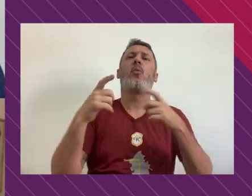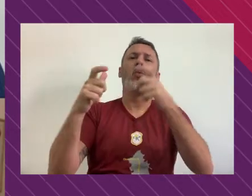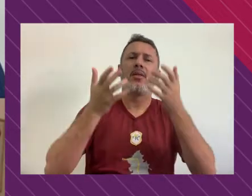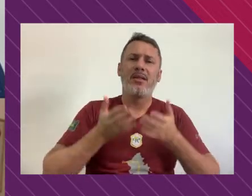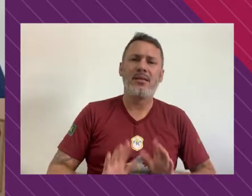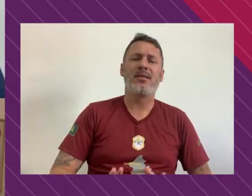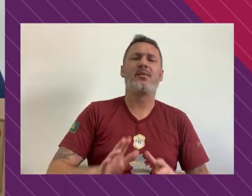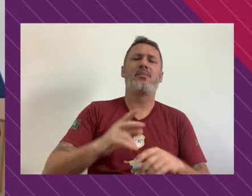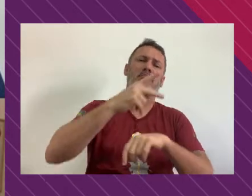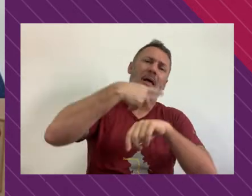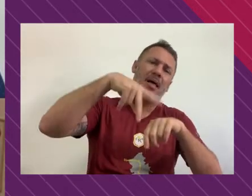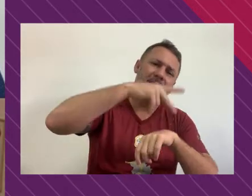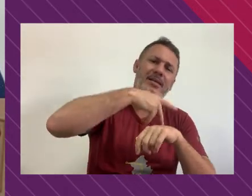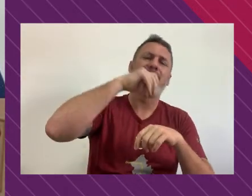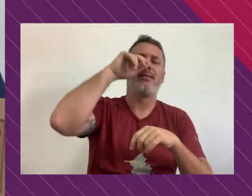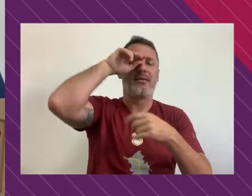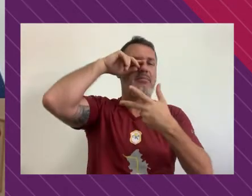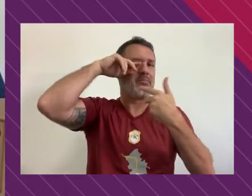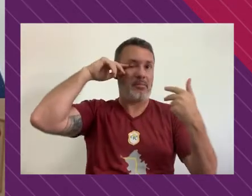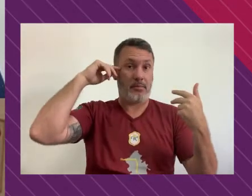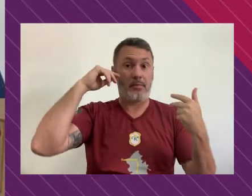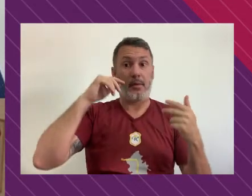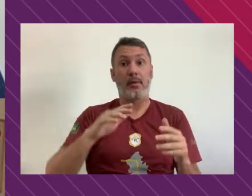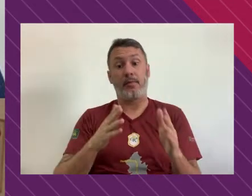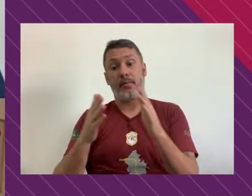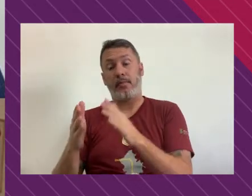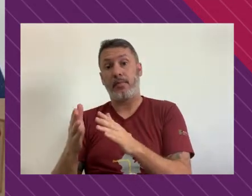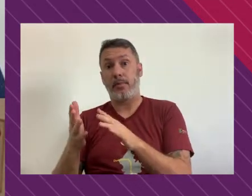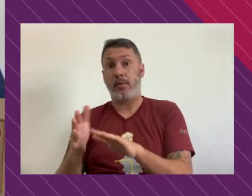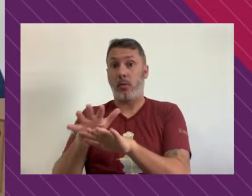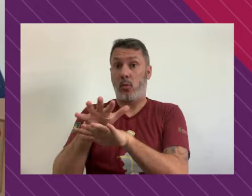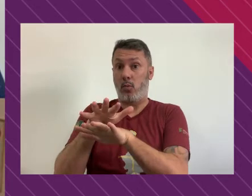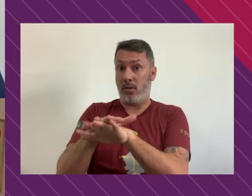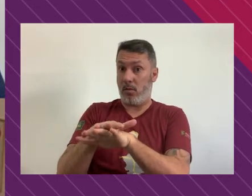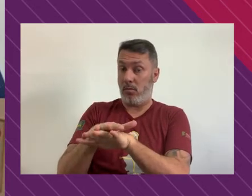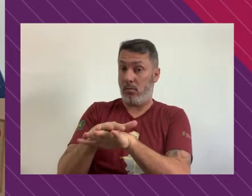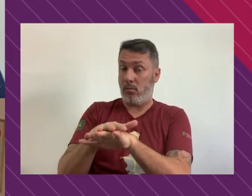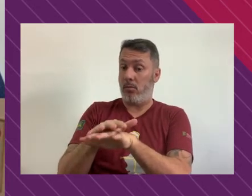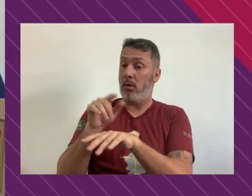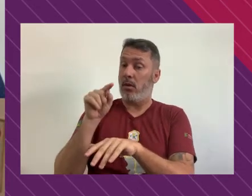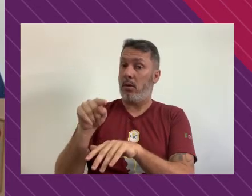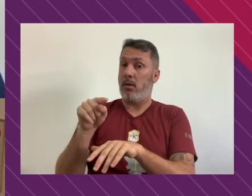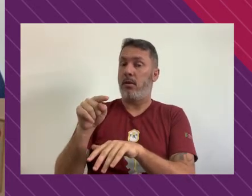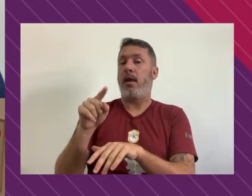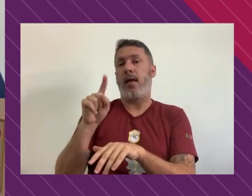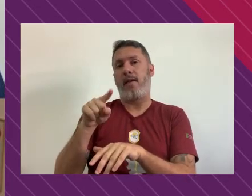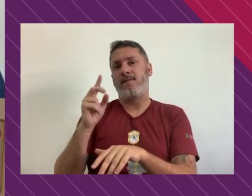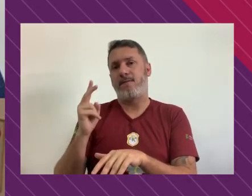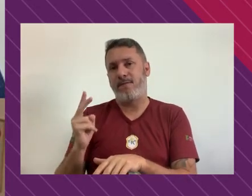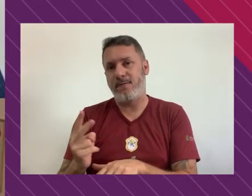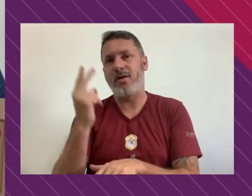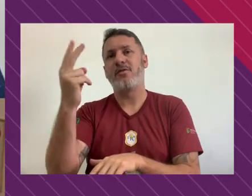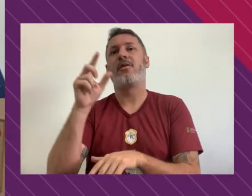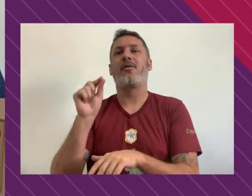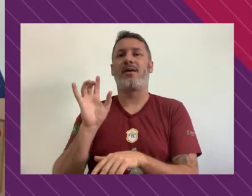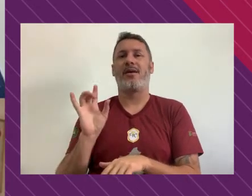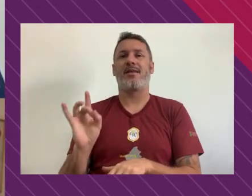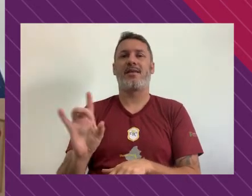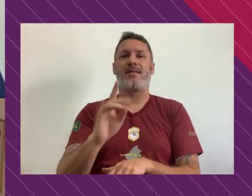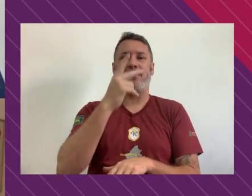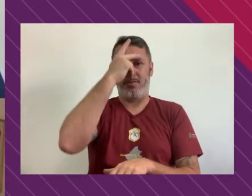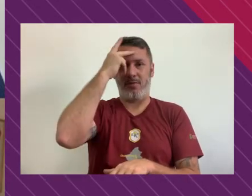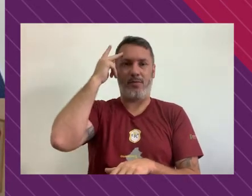diversidade. Inclusão, por outro lado, é a valorização dessas nossas singularidades, dessas nossas